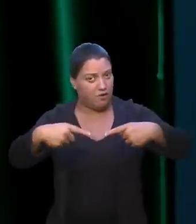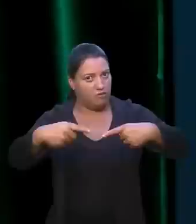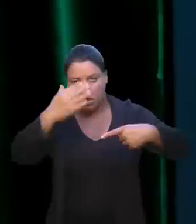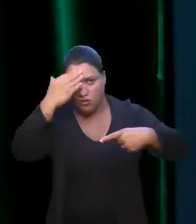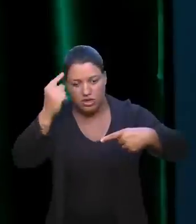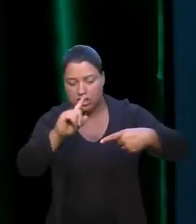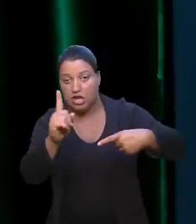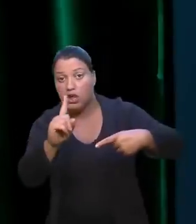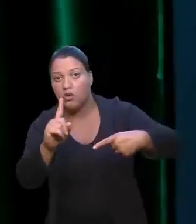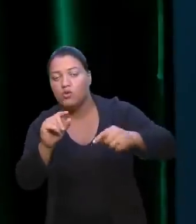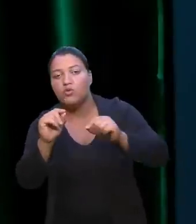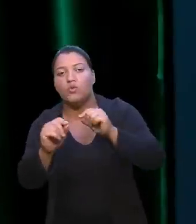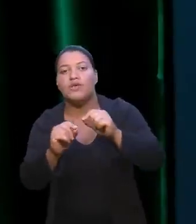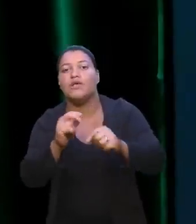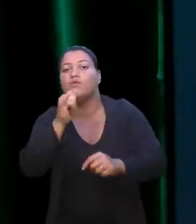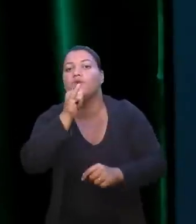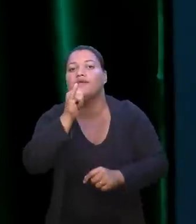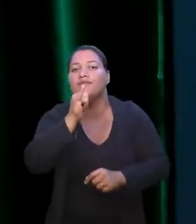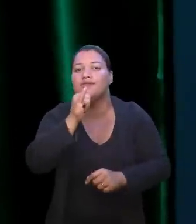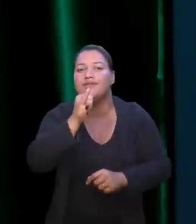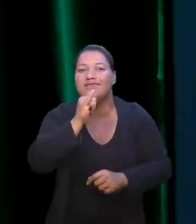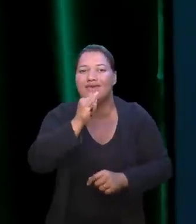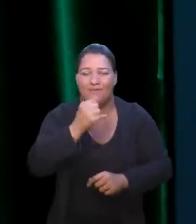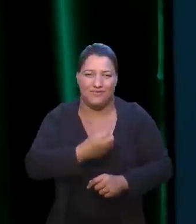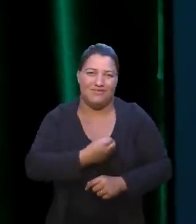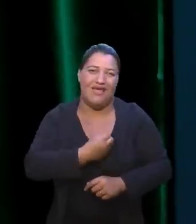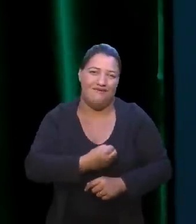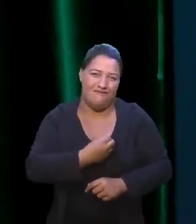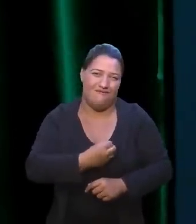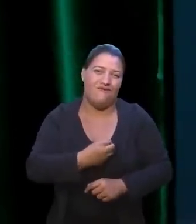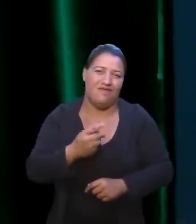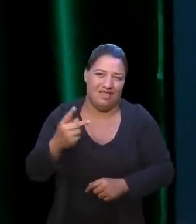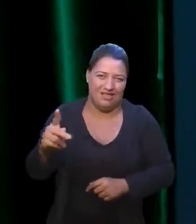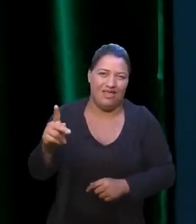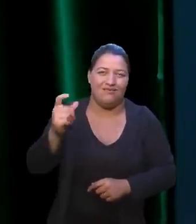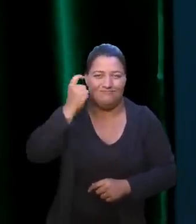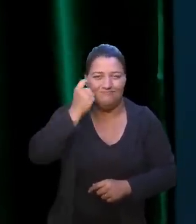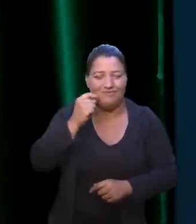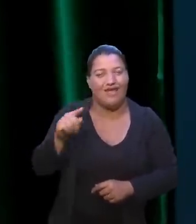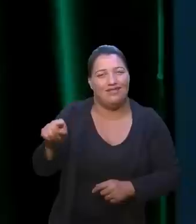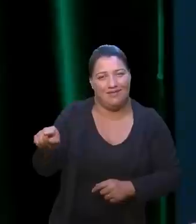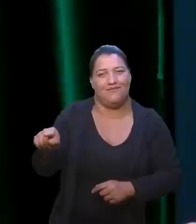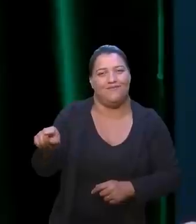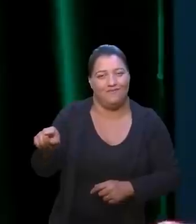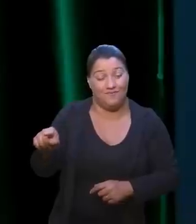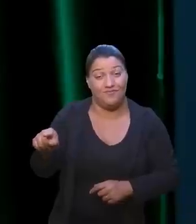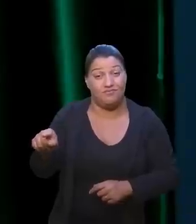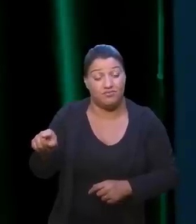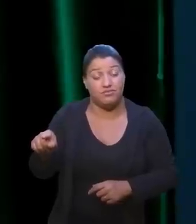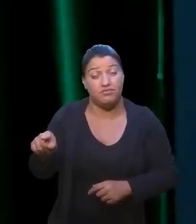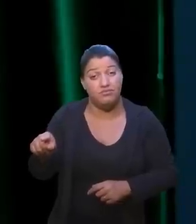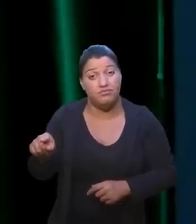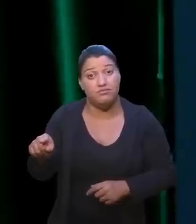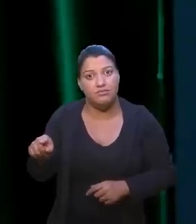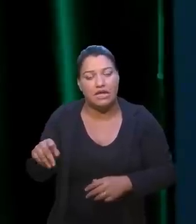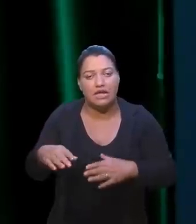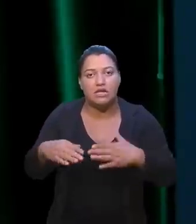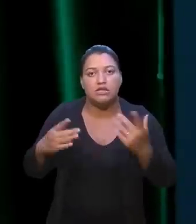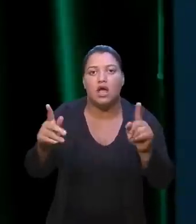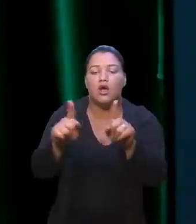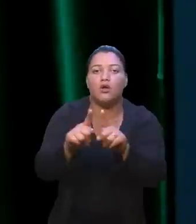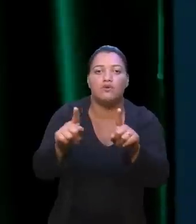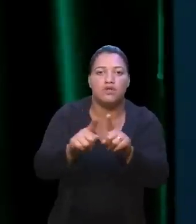esquecer da exemplificação do nosso nobre codificador. E nós vamos ver na